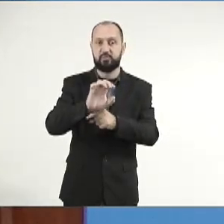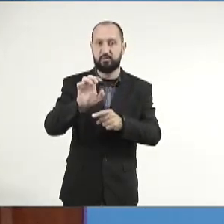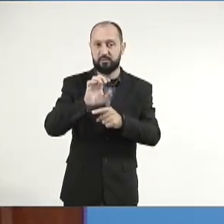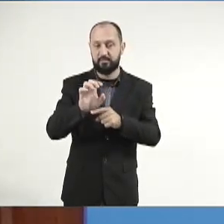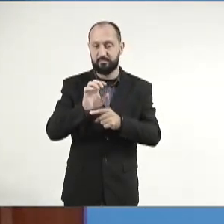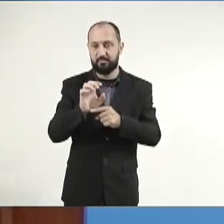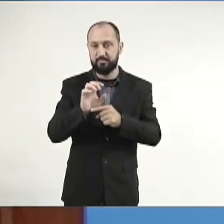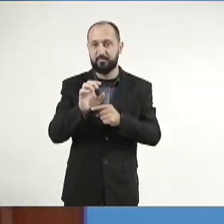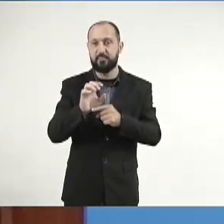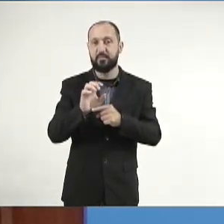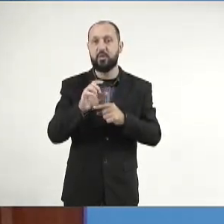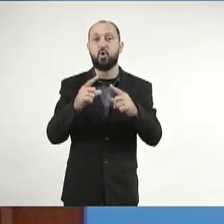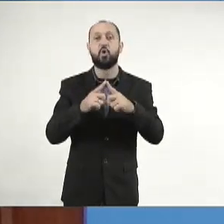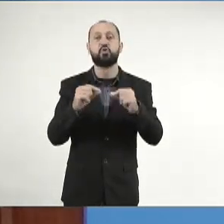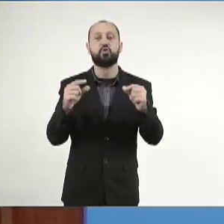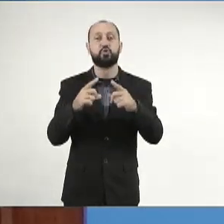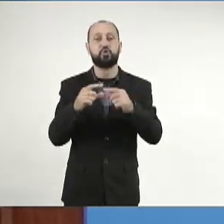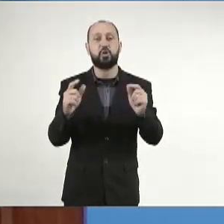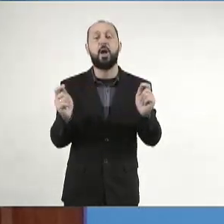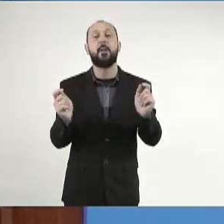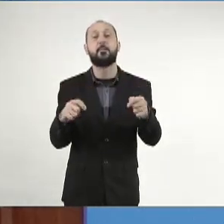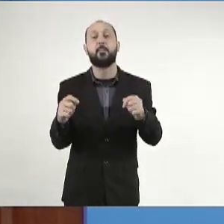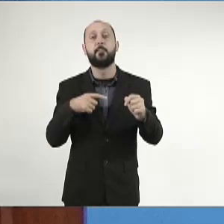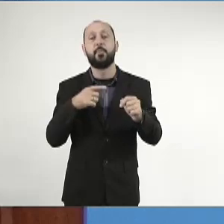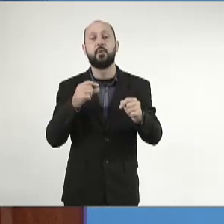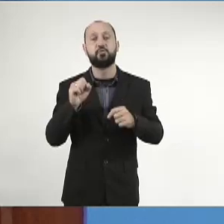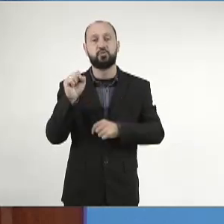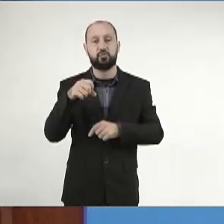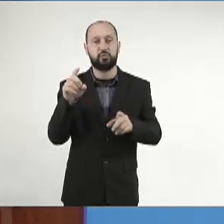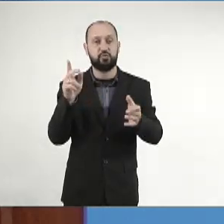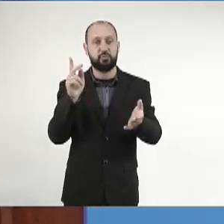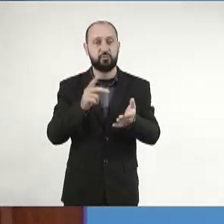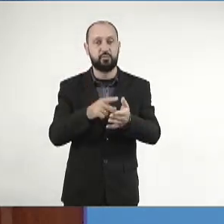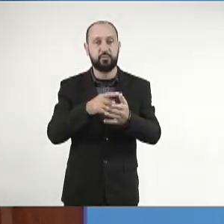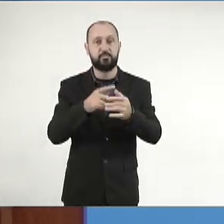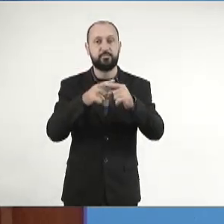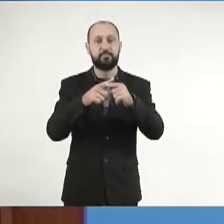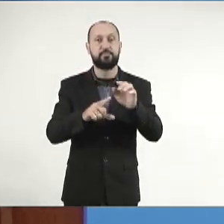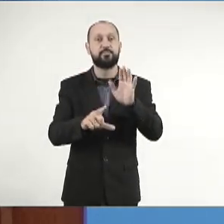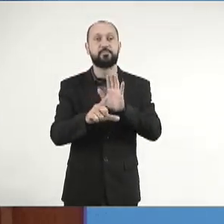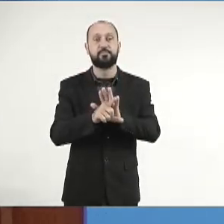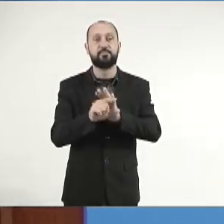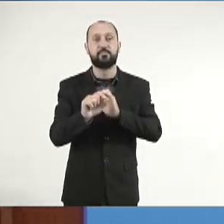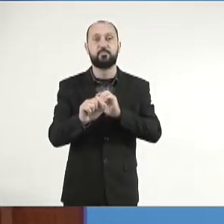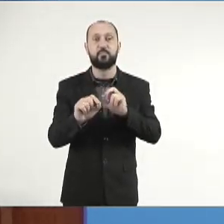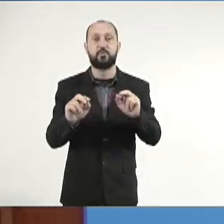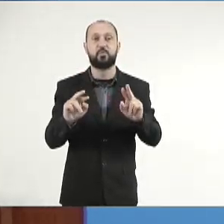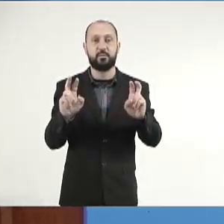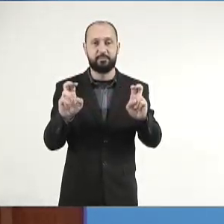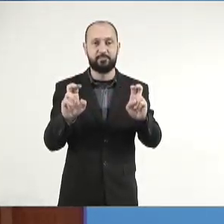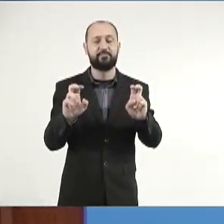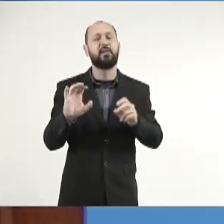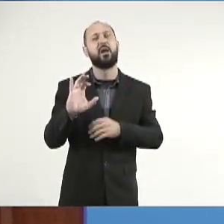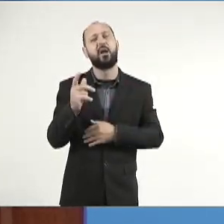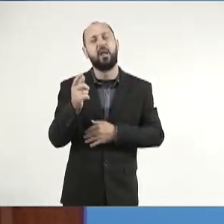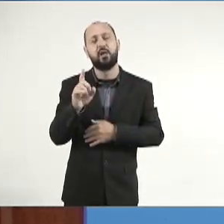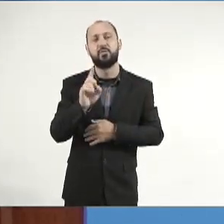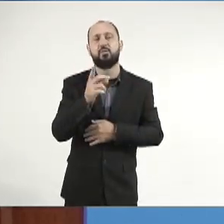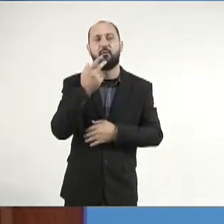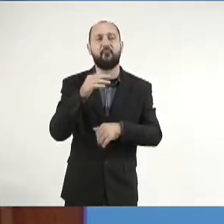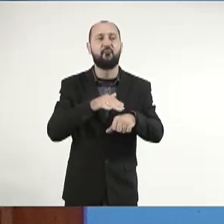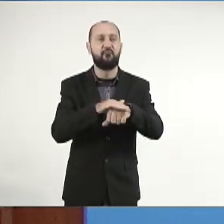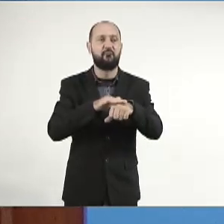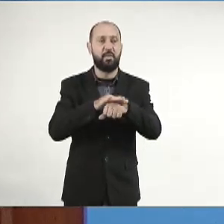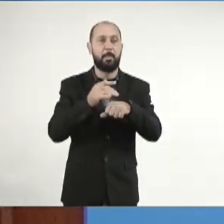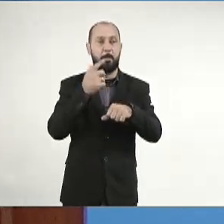estados e o Distrito Federal podem, sim, legislar sobre essa questão. Claro que não estamos falando aqui